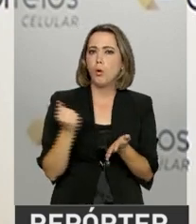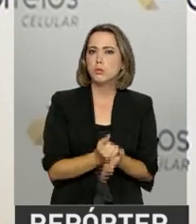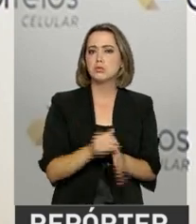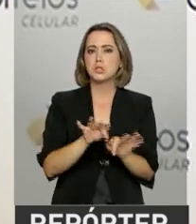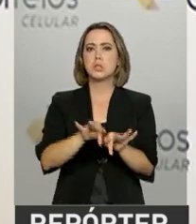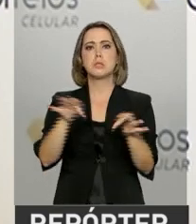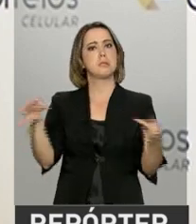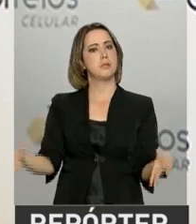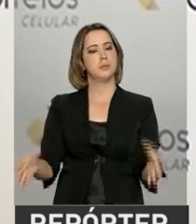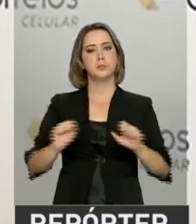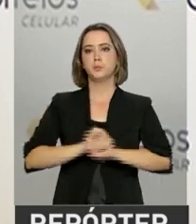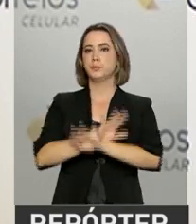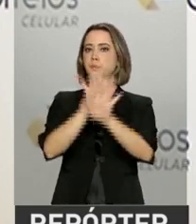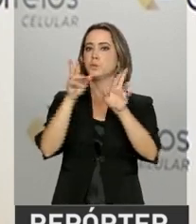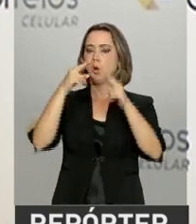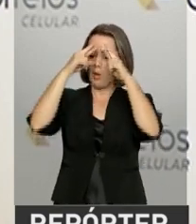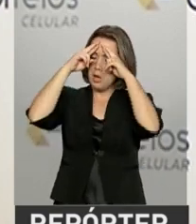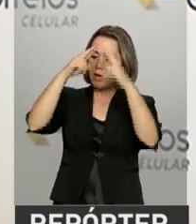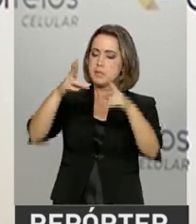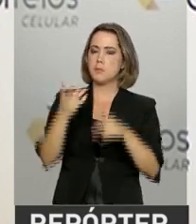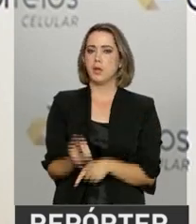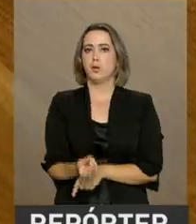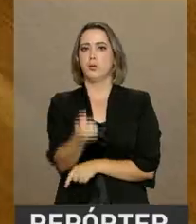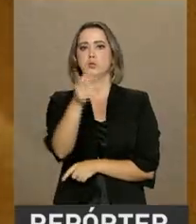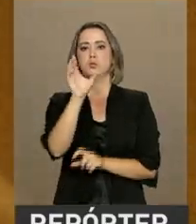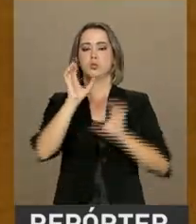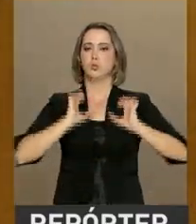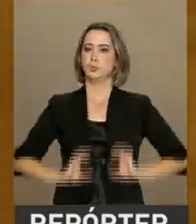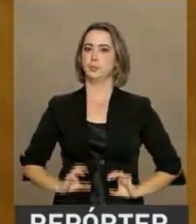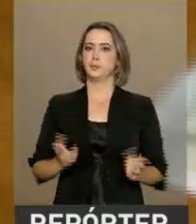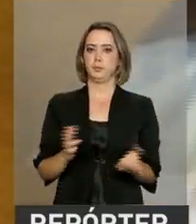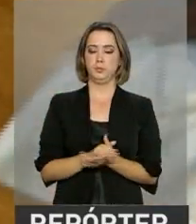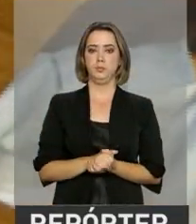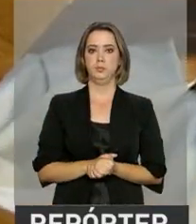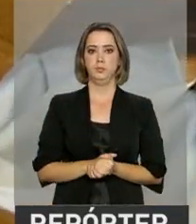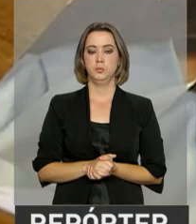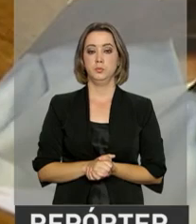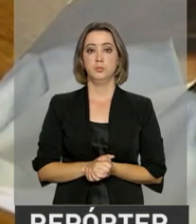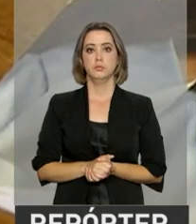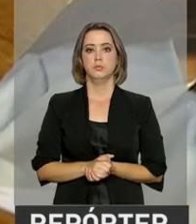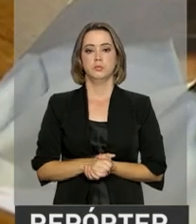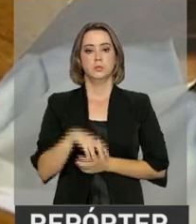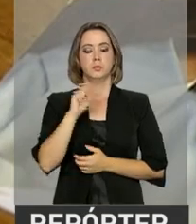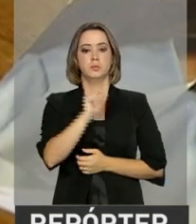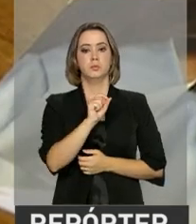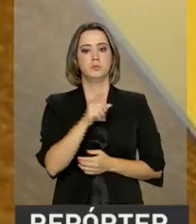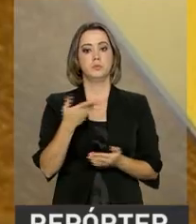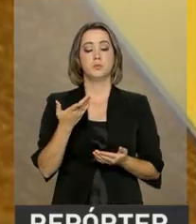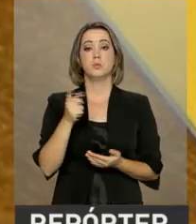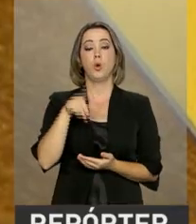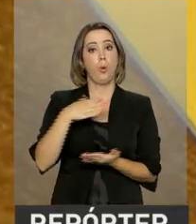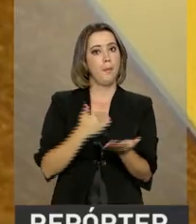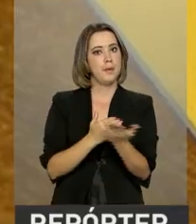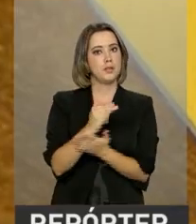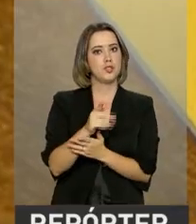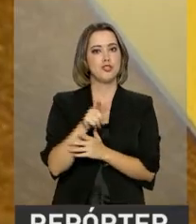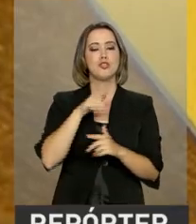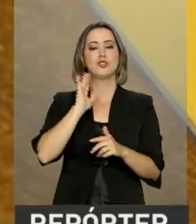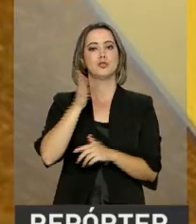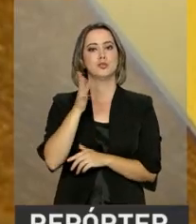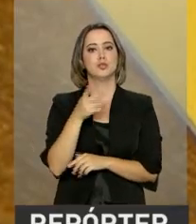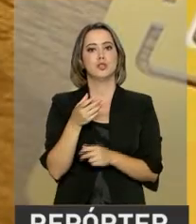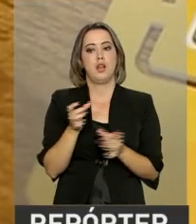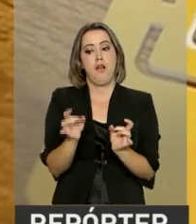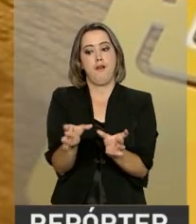simples transparente e com respeito ao din cidadão o serviço de telefonia móvel Correios celular começou a funcionar com a